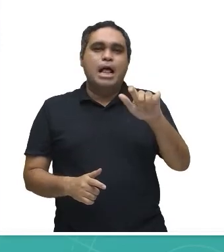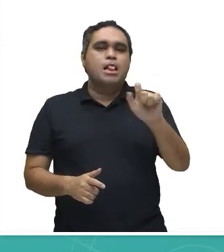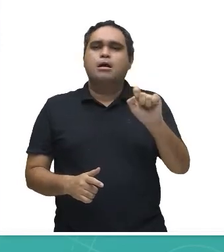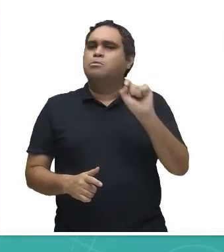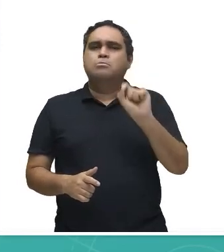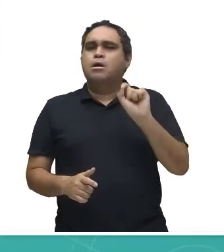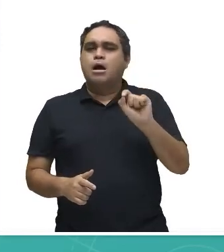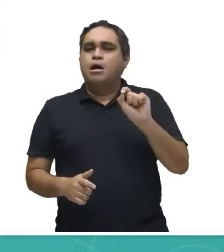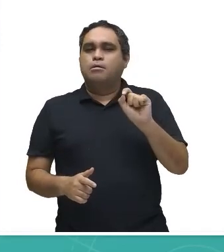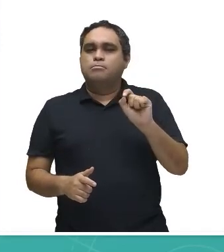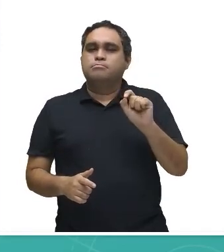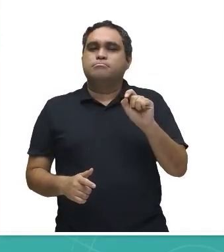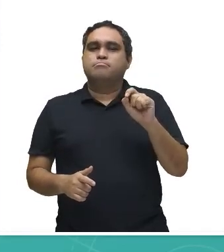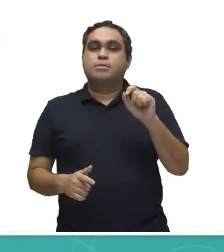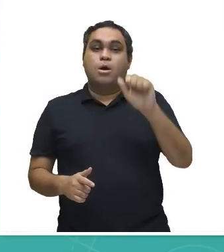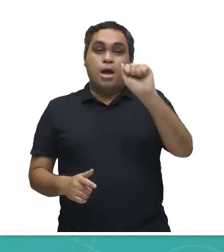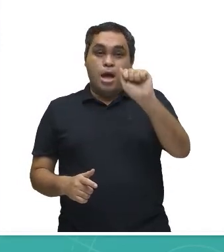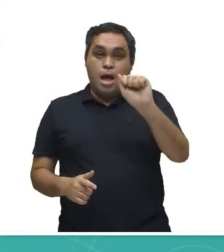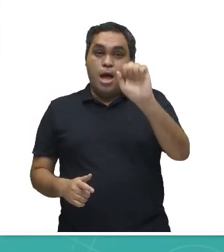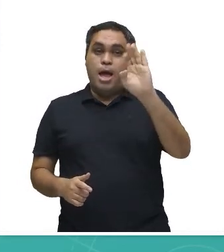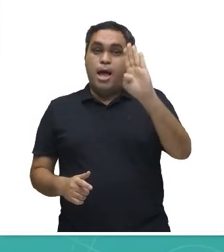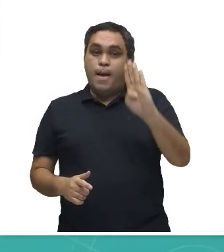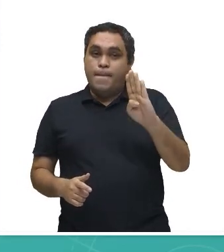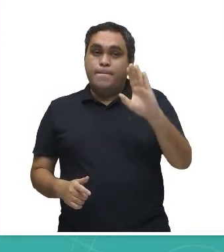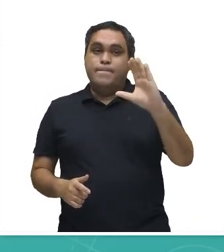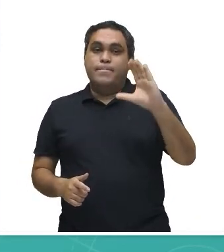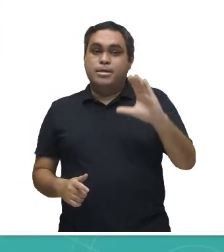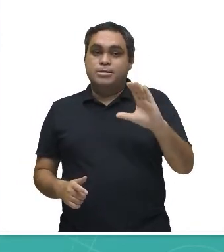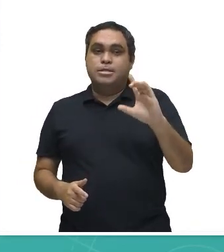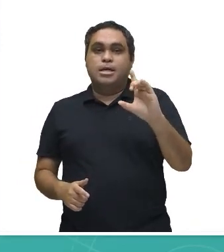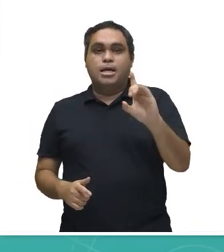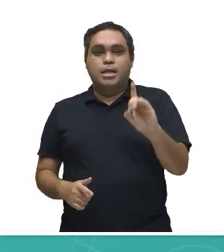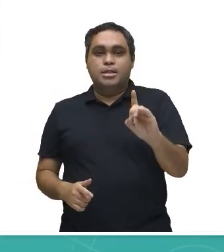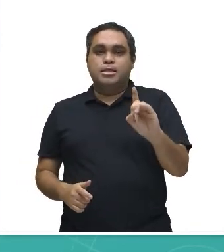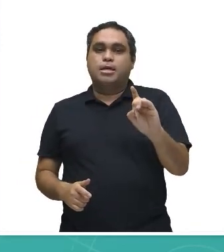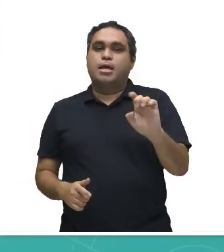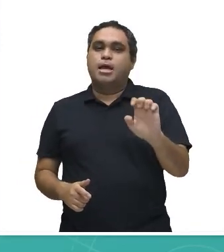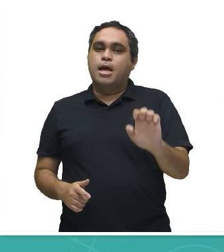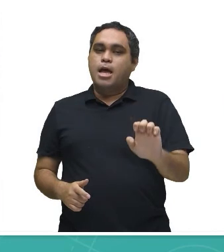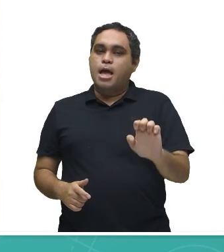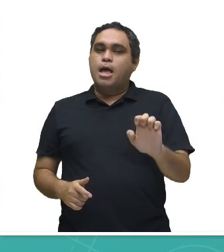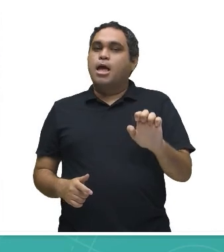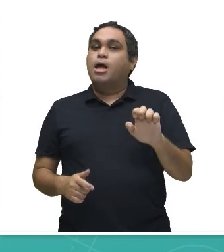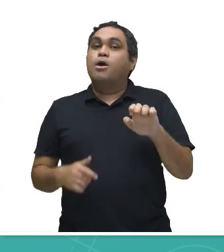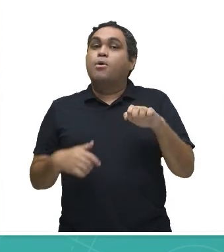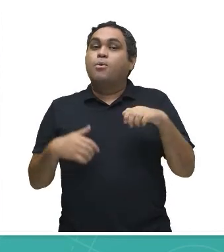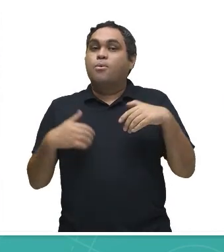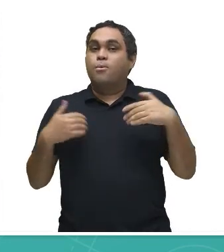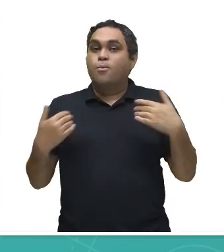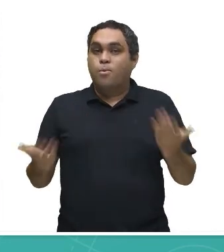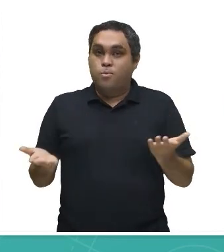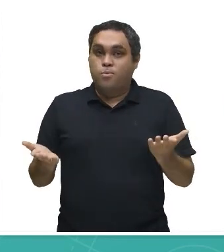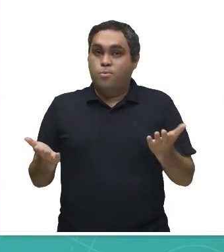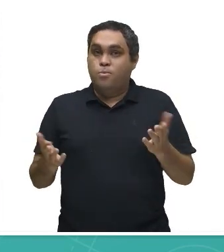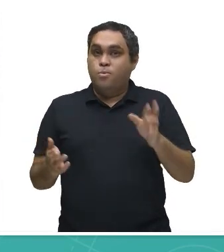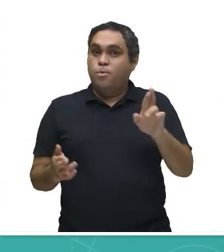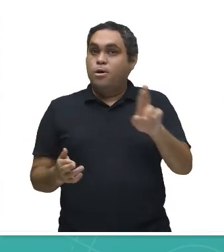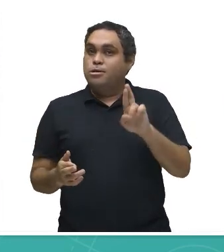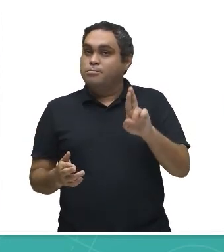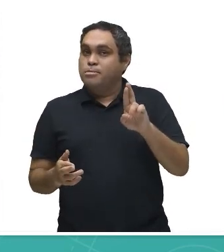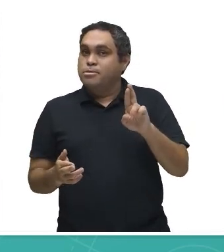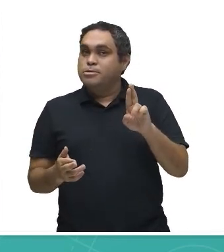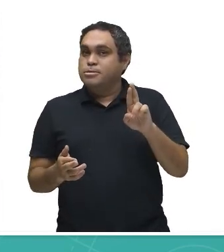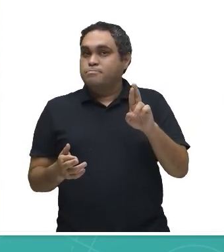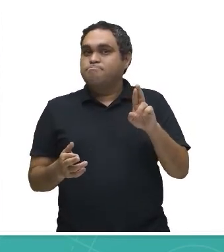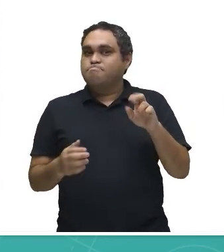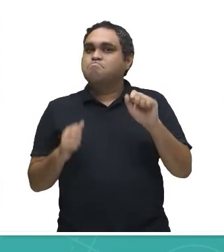dos escravizados, a casa do senhor, a moradia dos escravizados, local propício ao castigo ou local propício para a